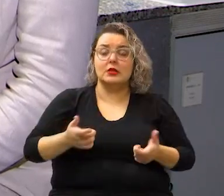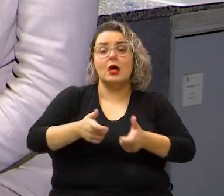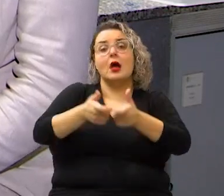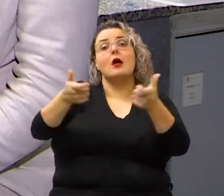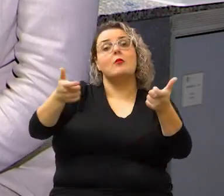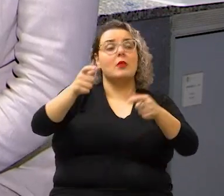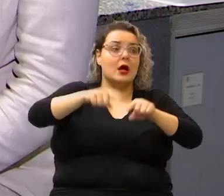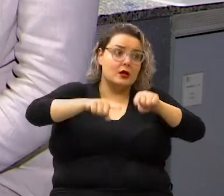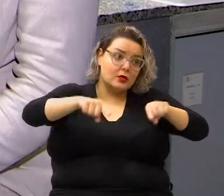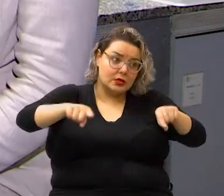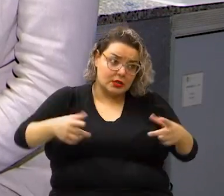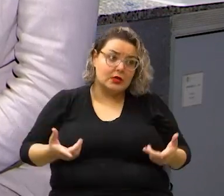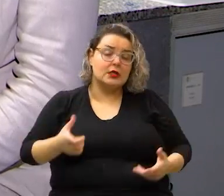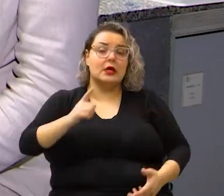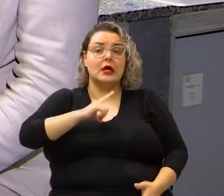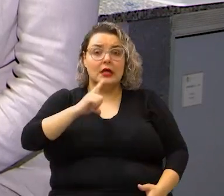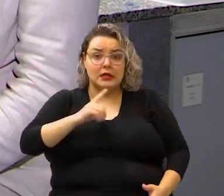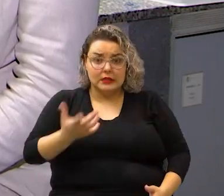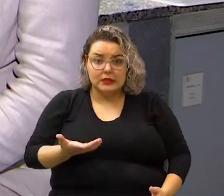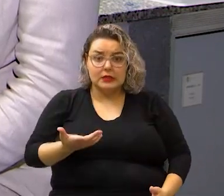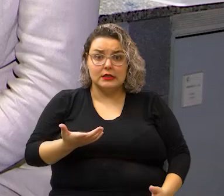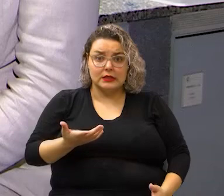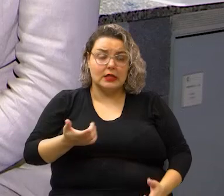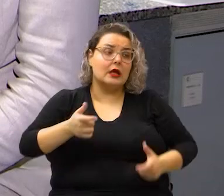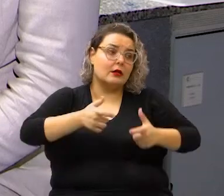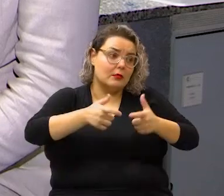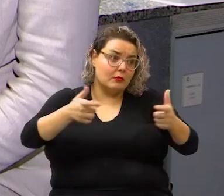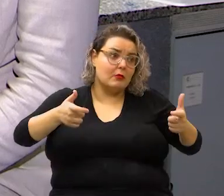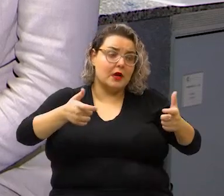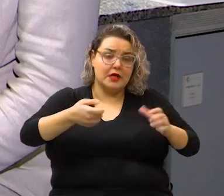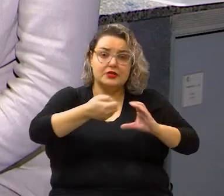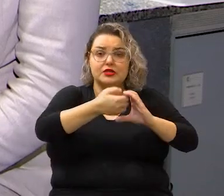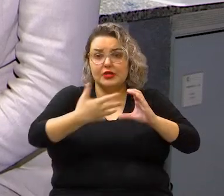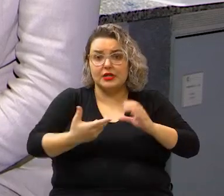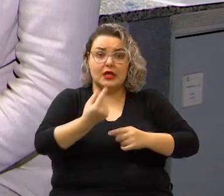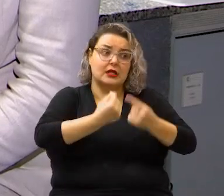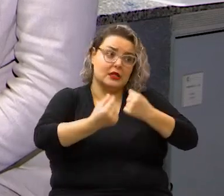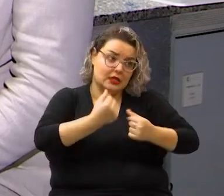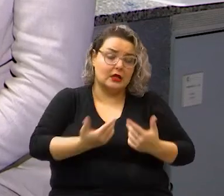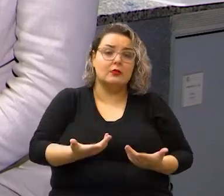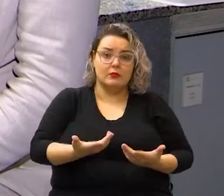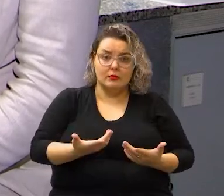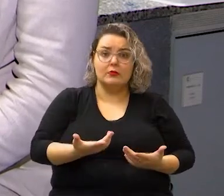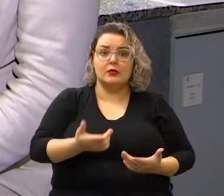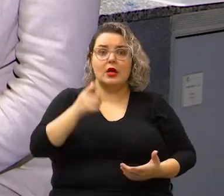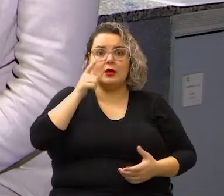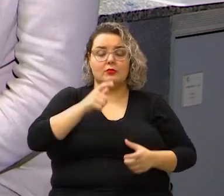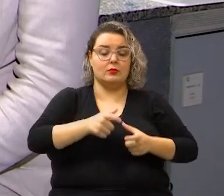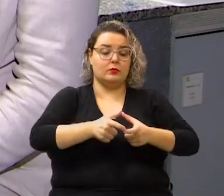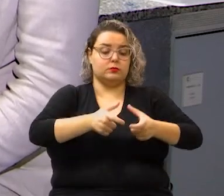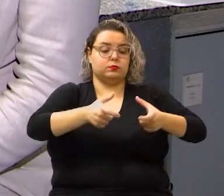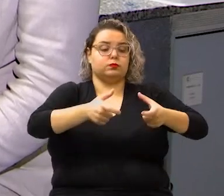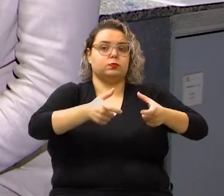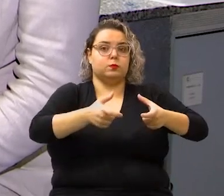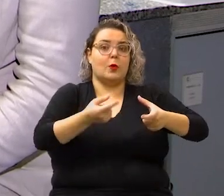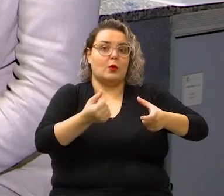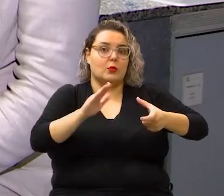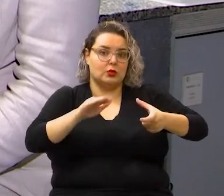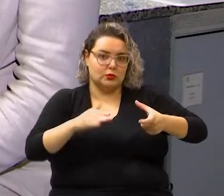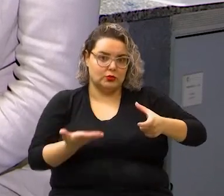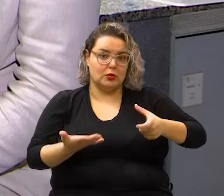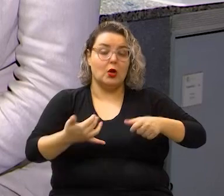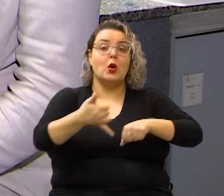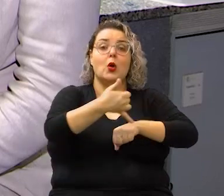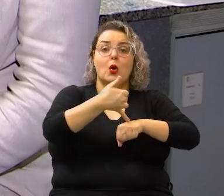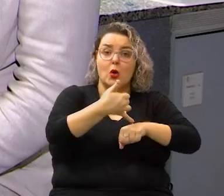maioria das adulterações tem sido mais de caráter econômico, para ganhar volume, com um produto mais